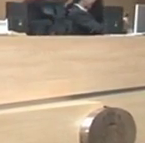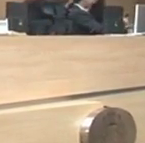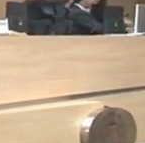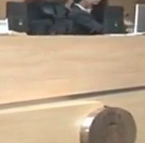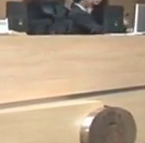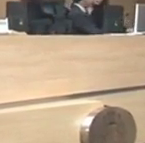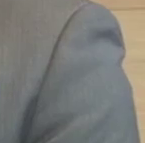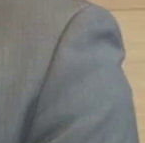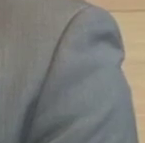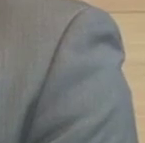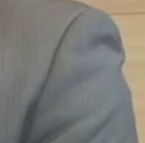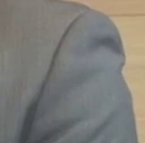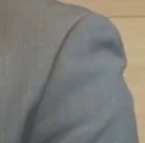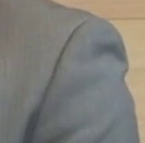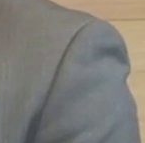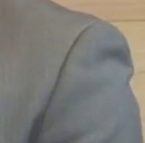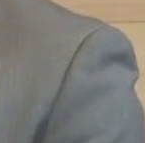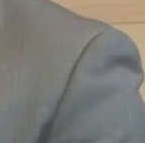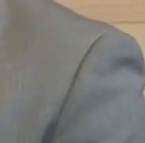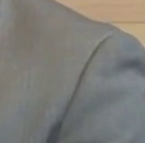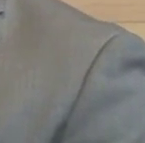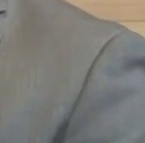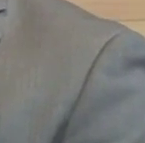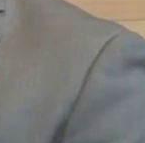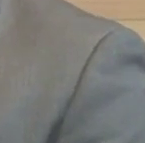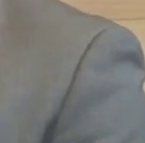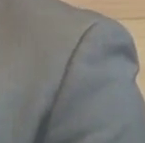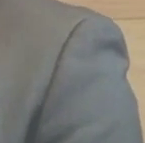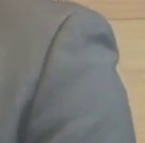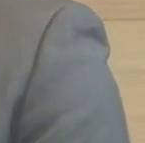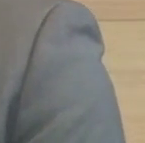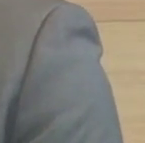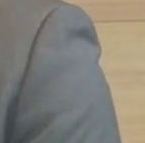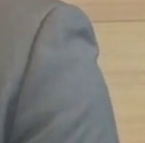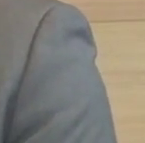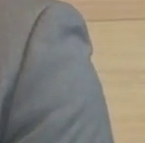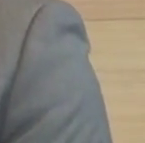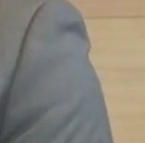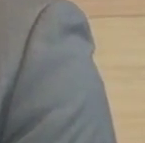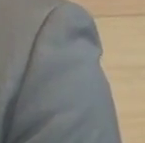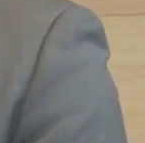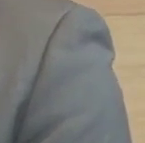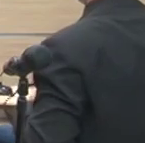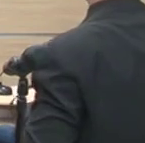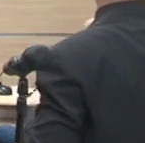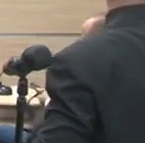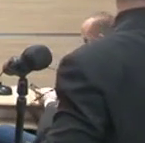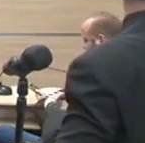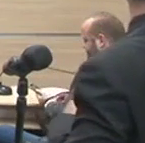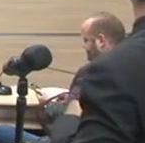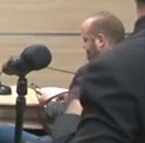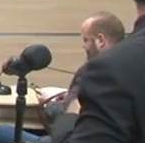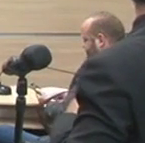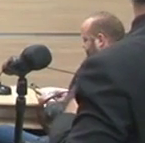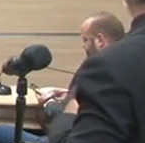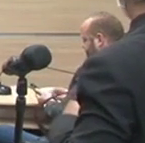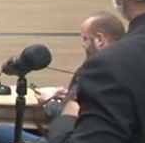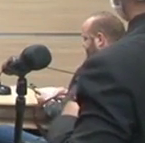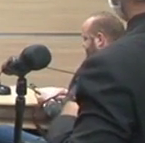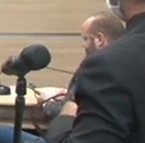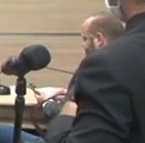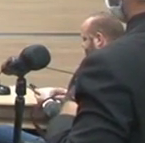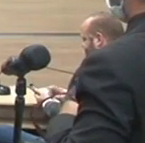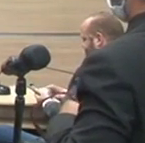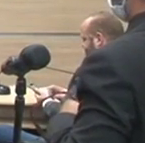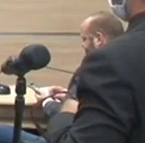sentimento era de gratidão radialista de Formação o parlamentar destacou também a origem humilde a trajetória nos movimentos